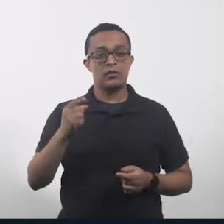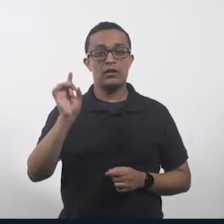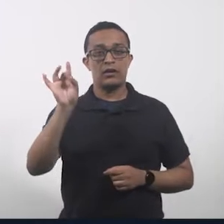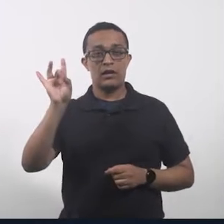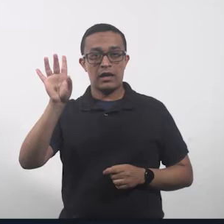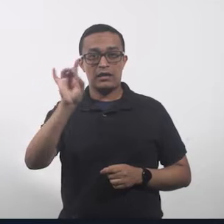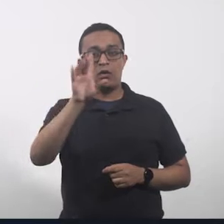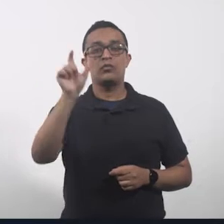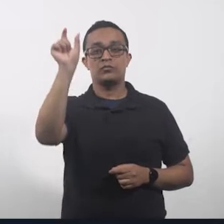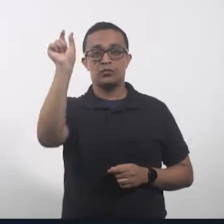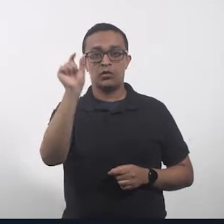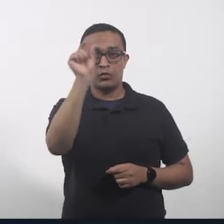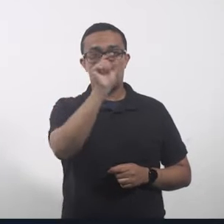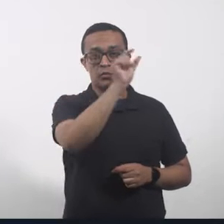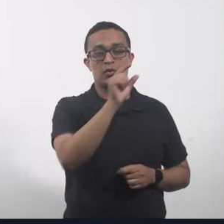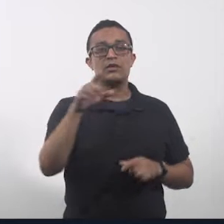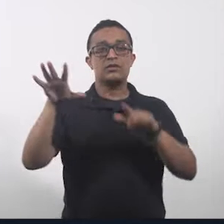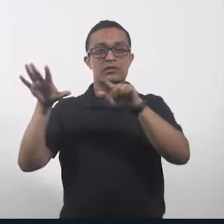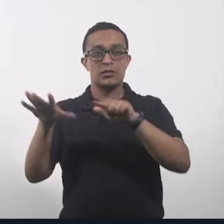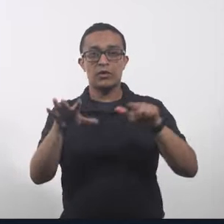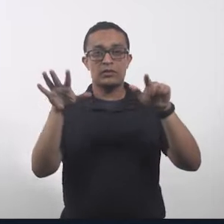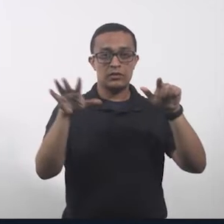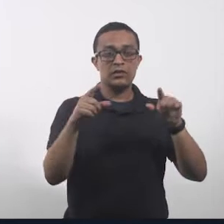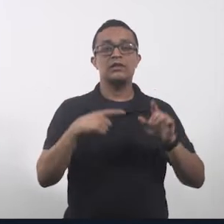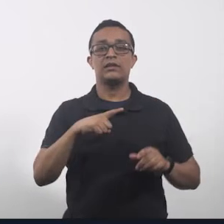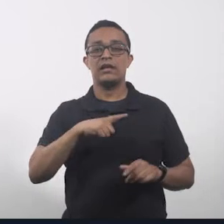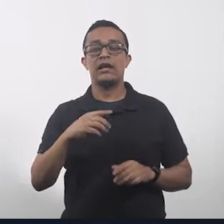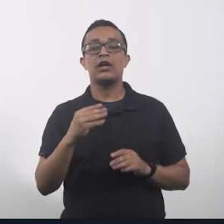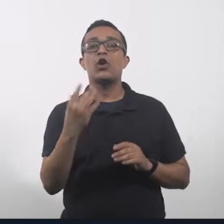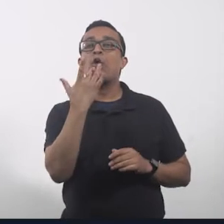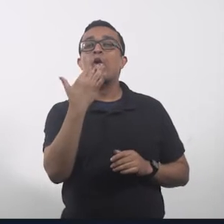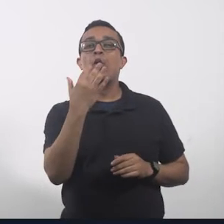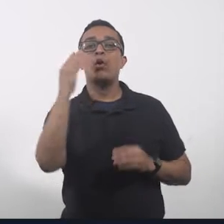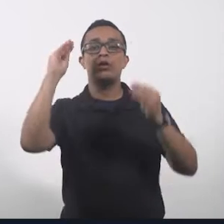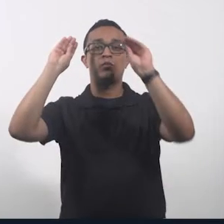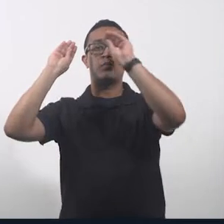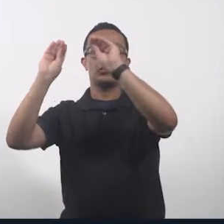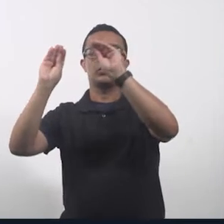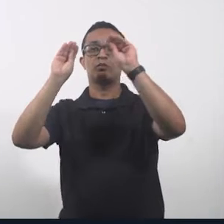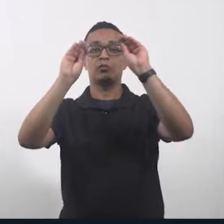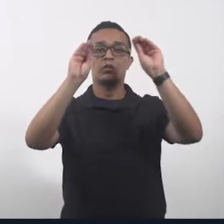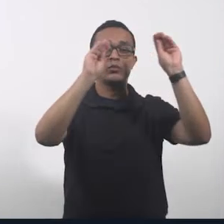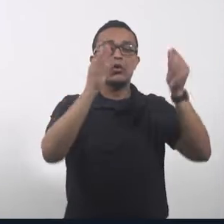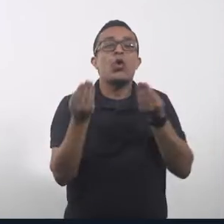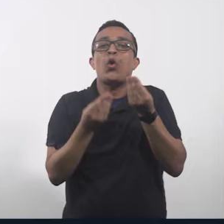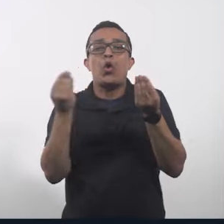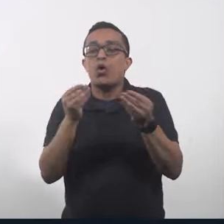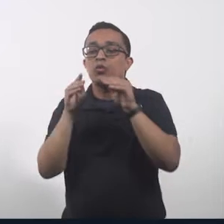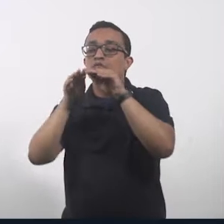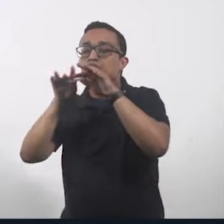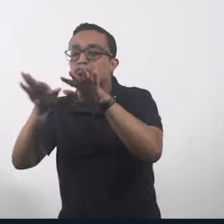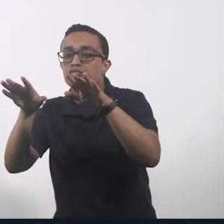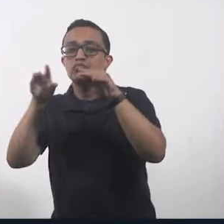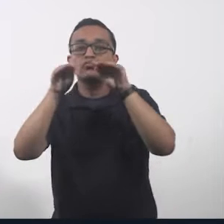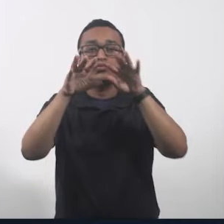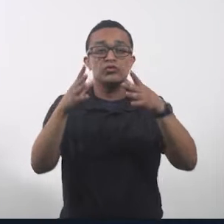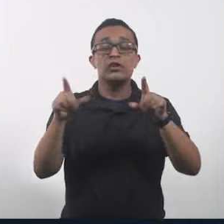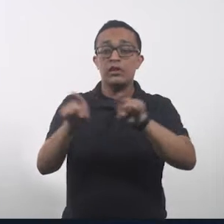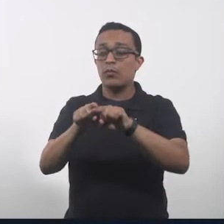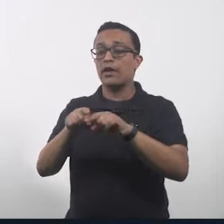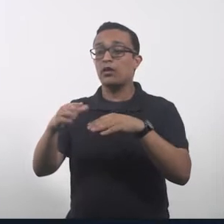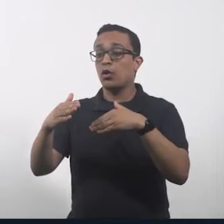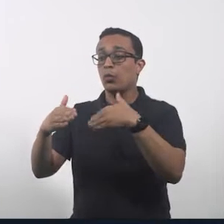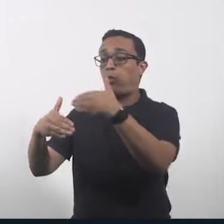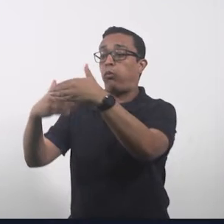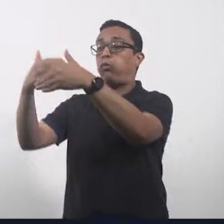uma semana epidemiológica, e estão marcadas as cores, né, para sinalizar os níveis de transmissão comunitária e como isso evoluiu durante